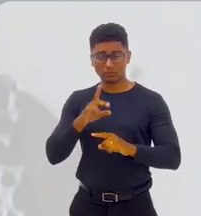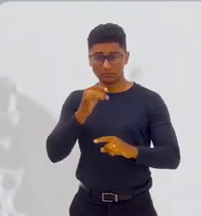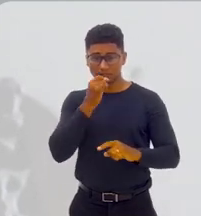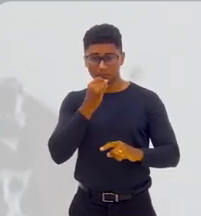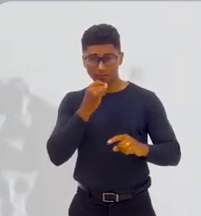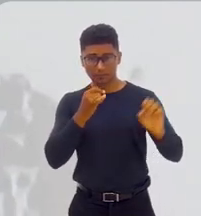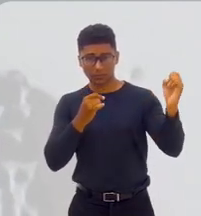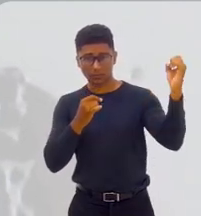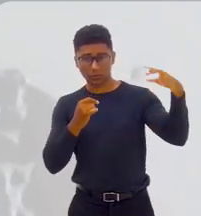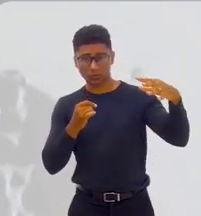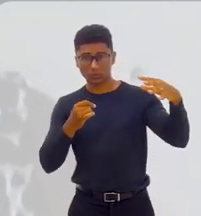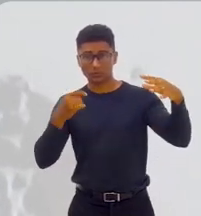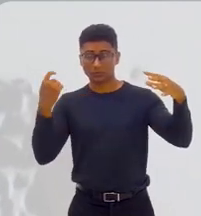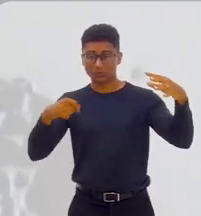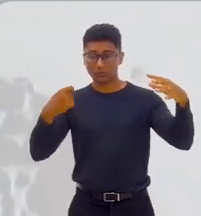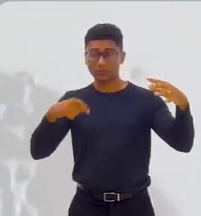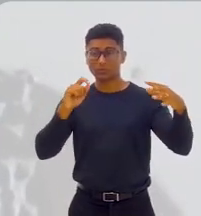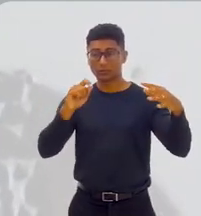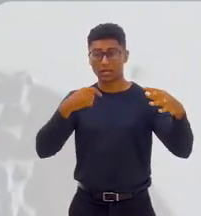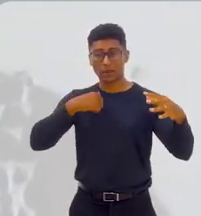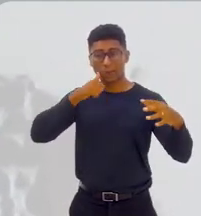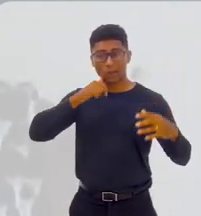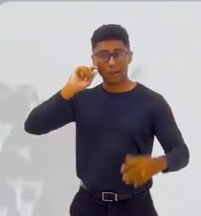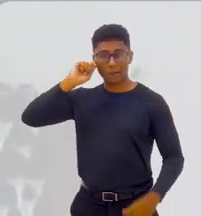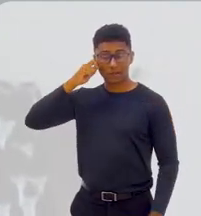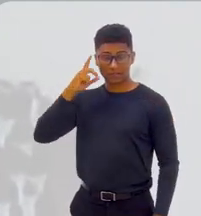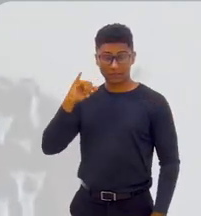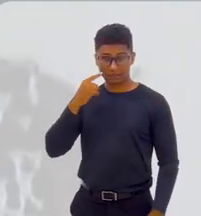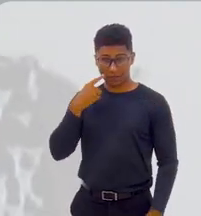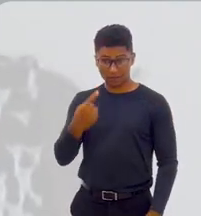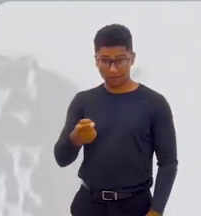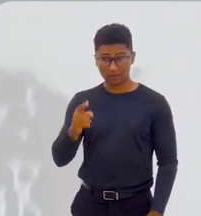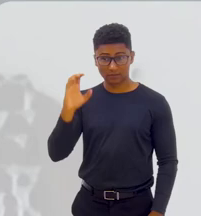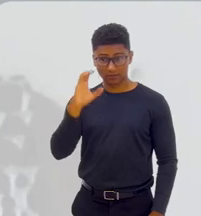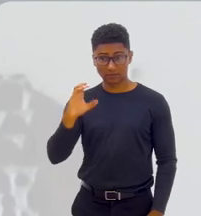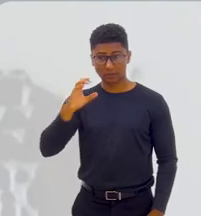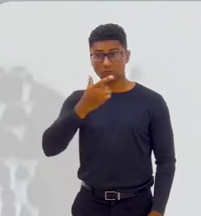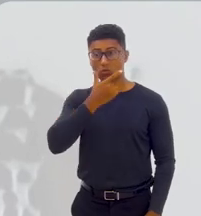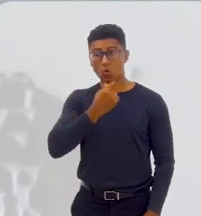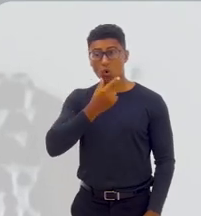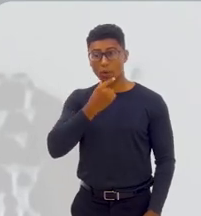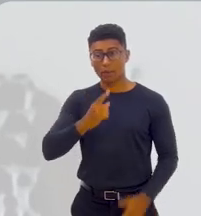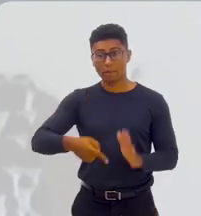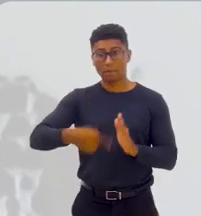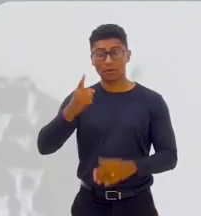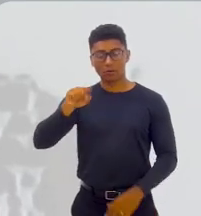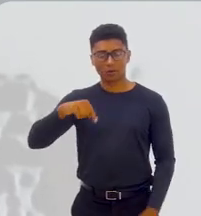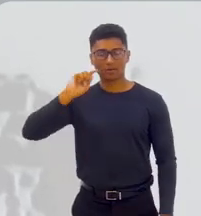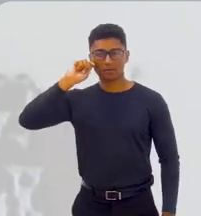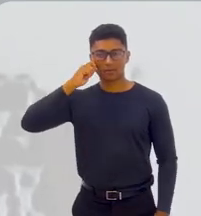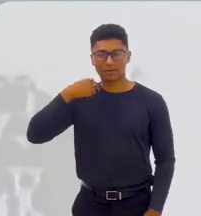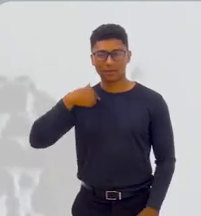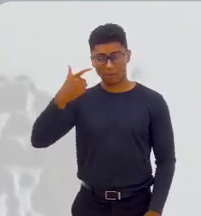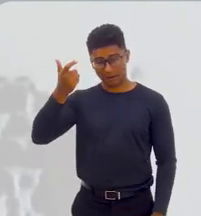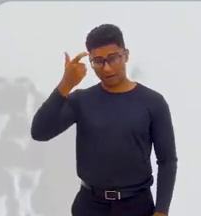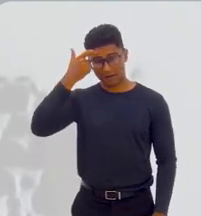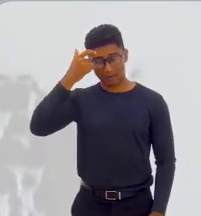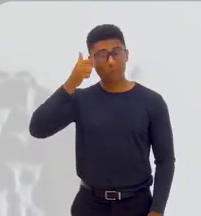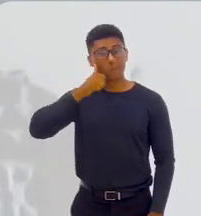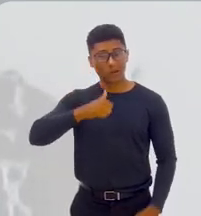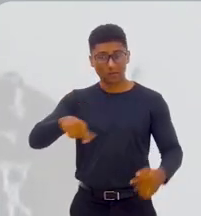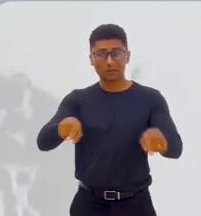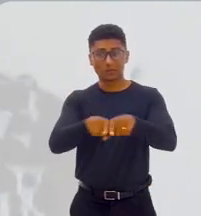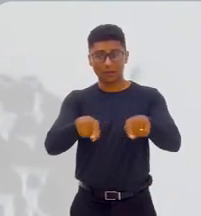tem que ter escuridão primeiro, e eu sou a origem da humanidade, eu sou a mulher preta. E se você vê na ciência, o primeiro homem é preto. Logo eu digo que é a Sim. primeira